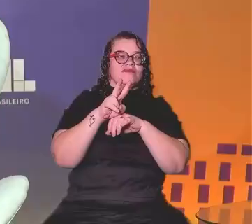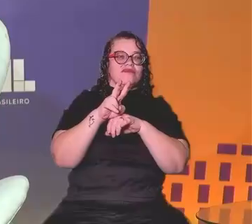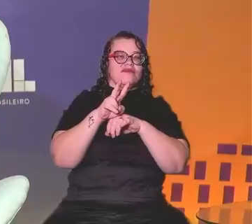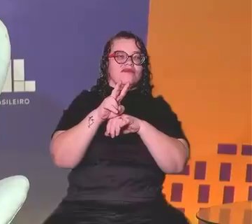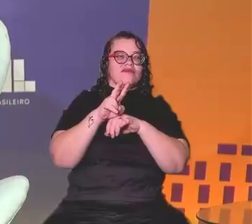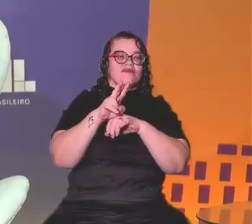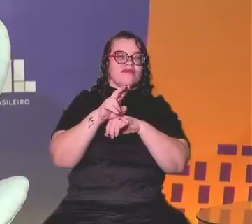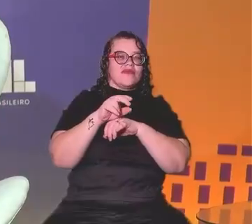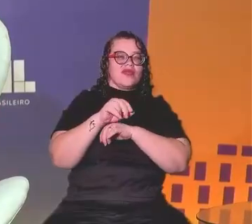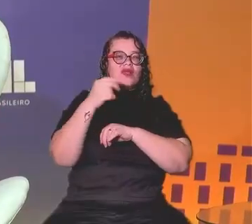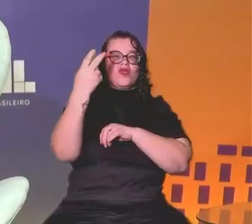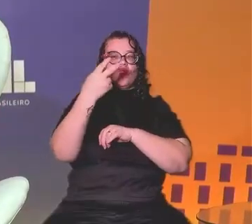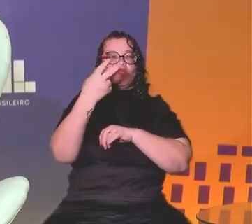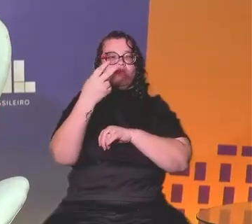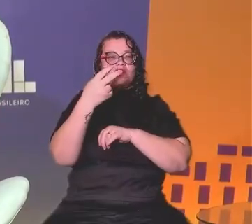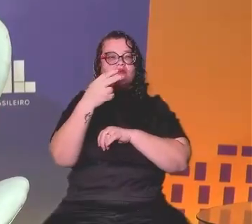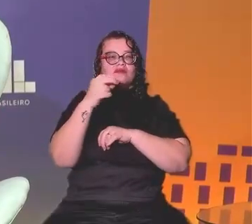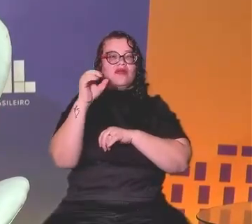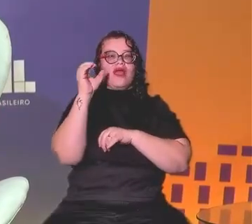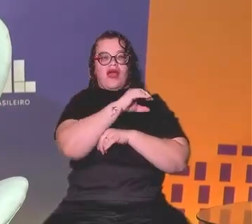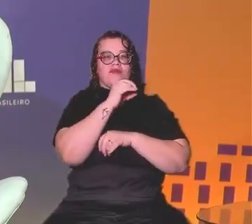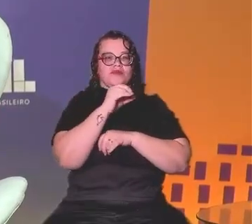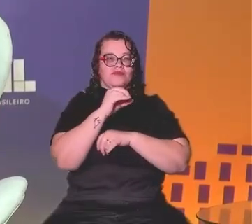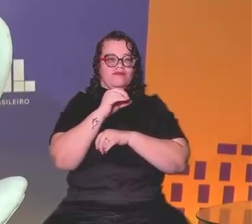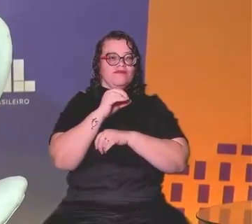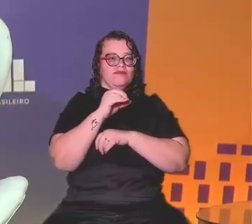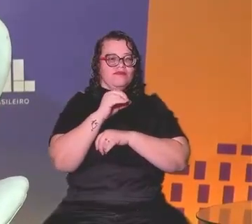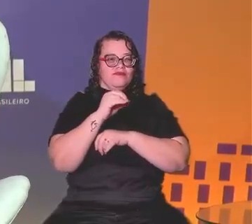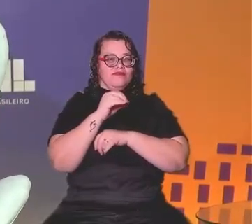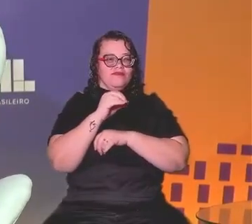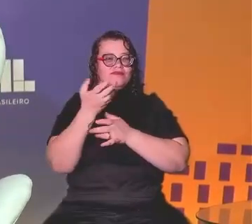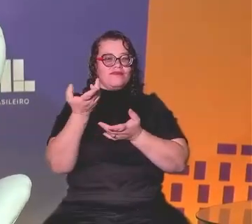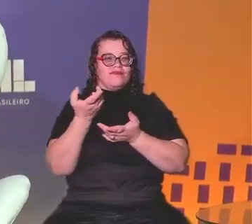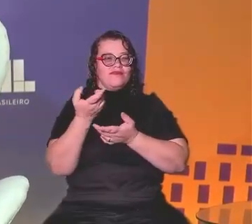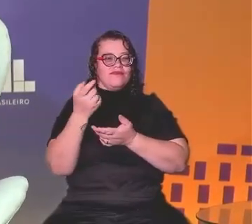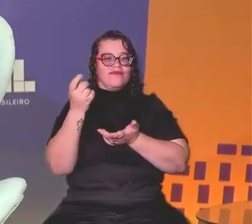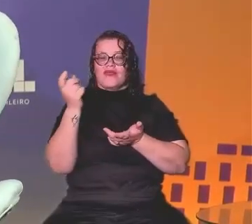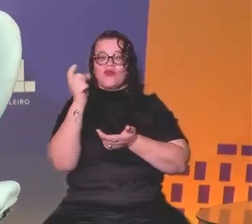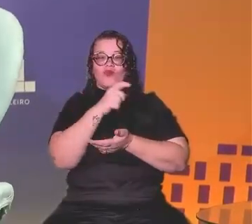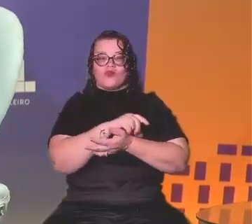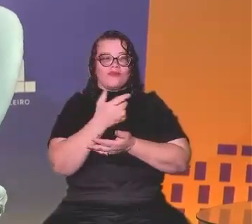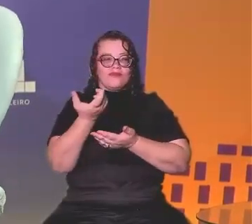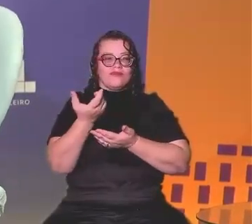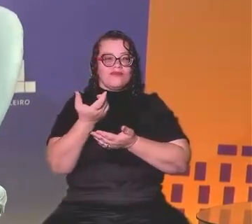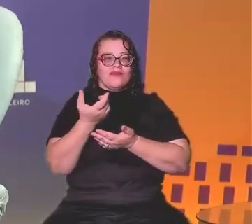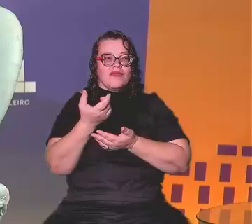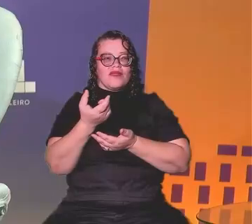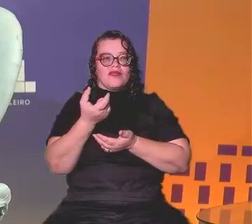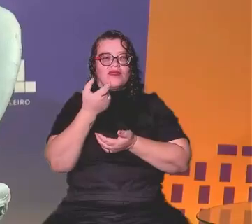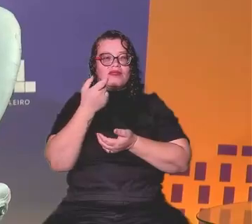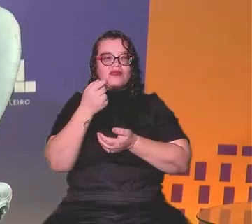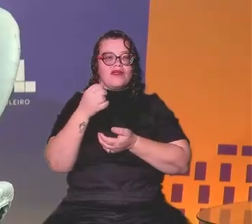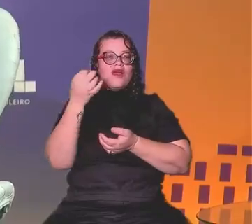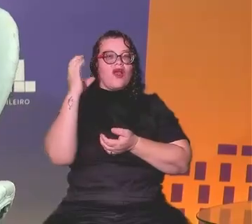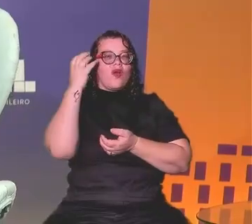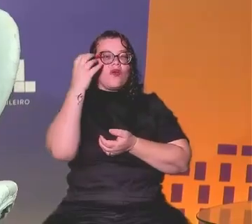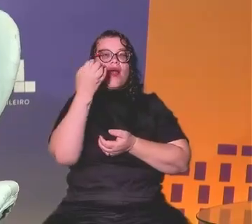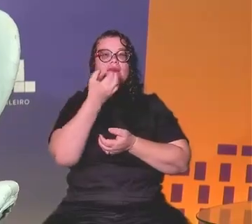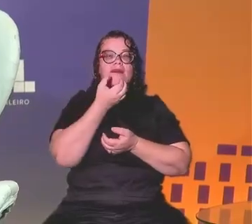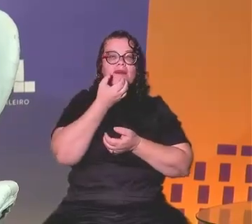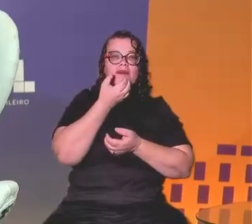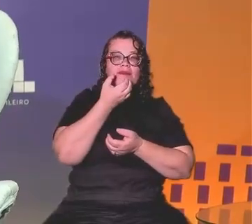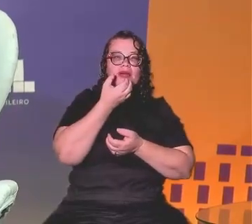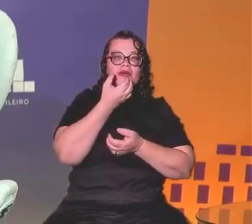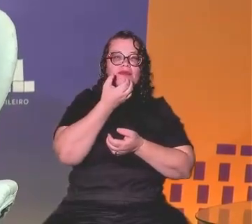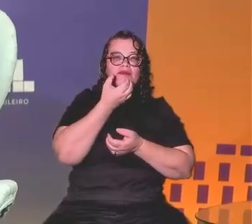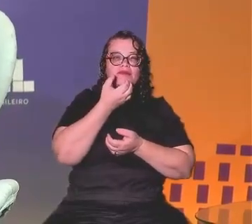pôr no 2 vezes. Tá ligado? Para ver rapidão. Isso para mim é inconcebível. Minha mãe me dá um áudio e eu colocar no 2 vezes. Nossa, eu